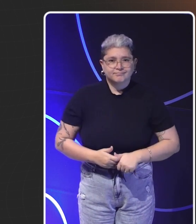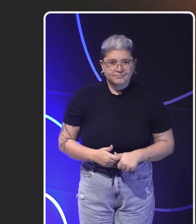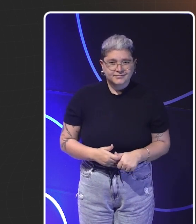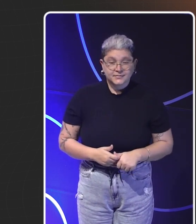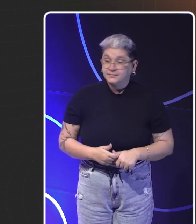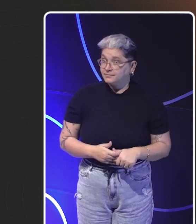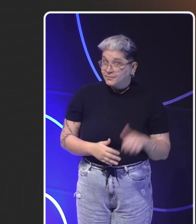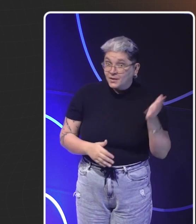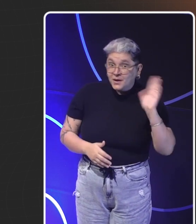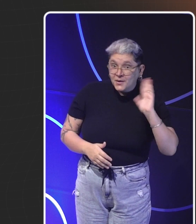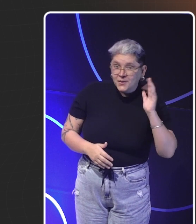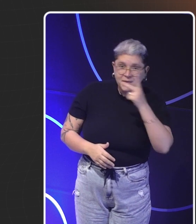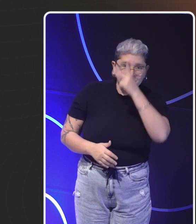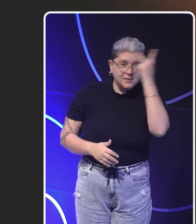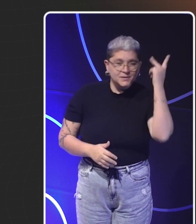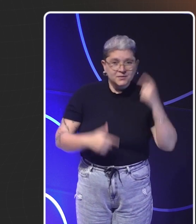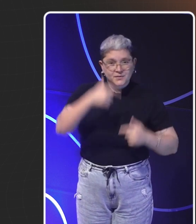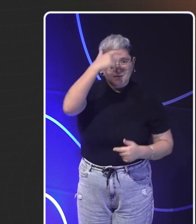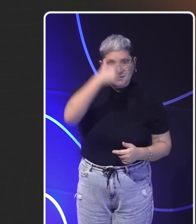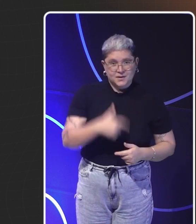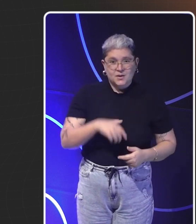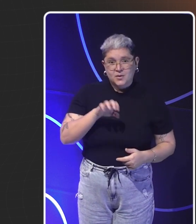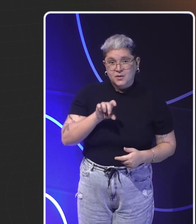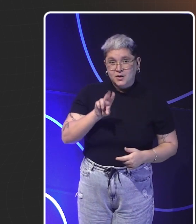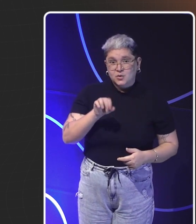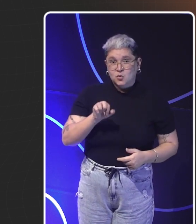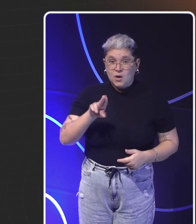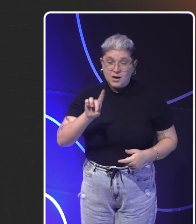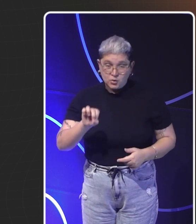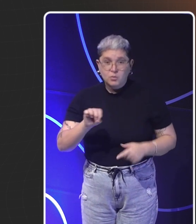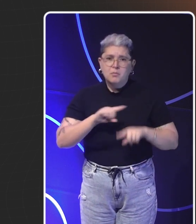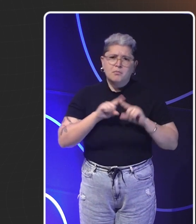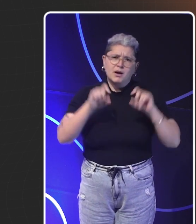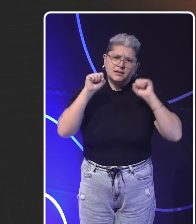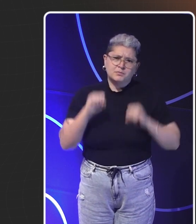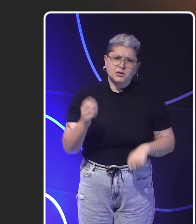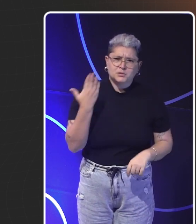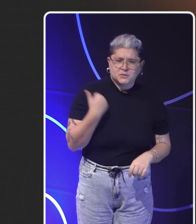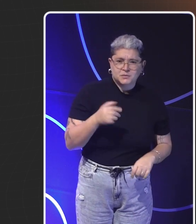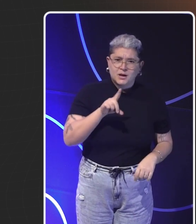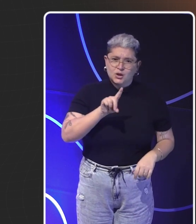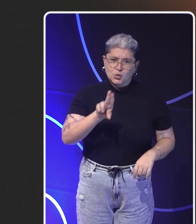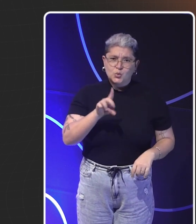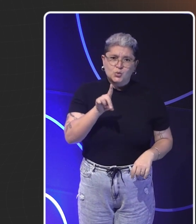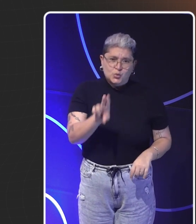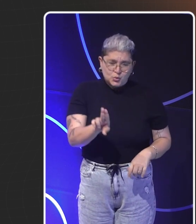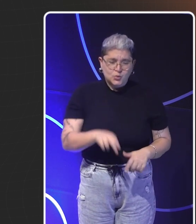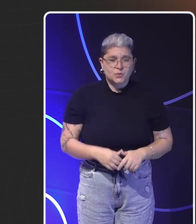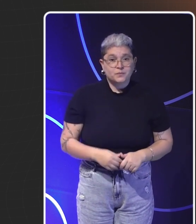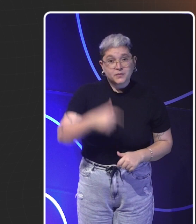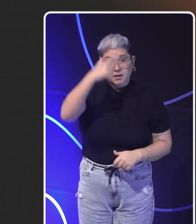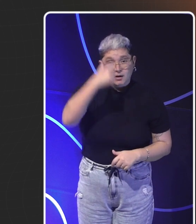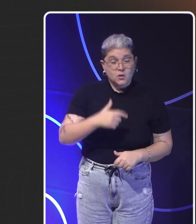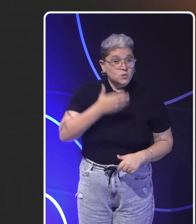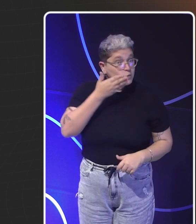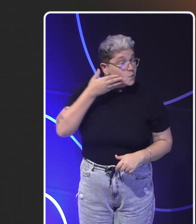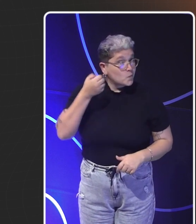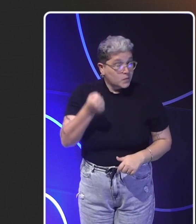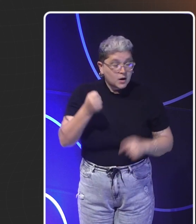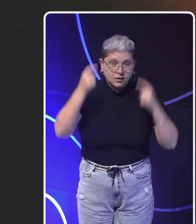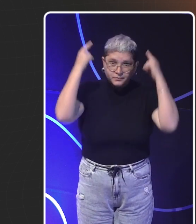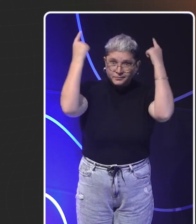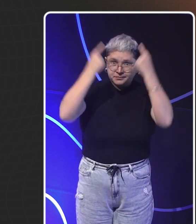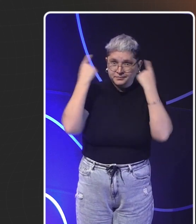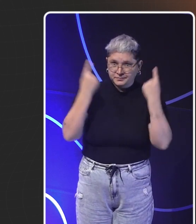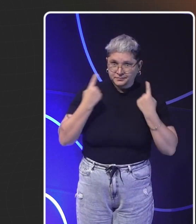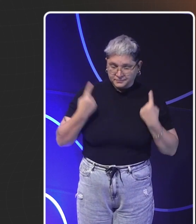Oi, pessoal, tudo bem? Eu sou Eduardo Vitor, mas pode me chamar de Dudu, que a gente já fica aqui mais próximo. Eu sou uma pessoa branca, de cabelos cacheados